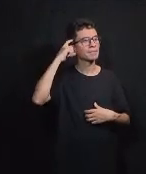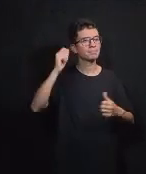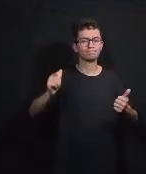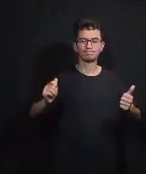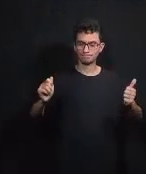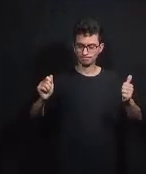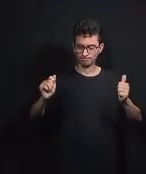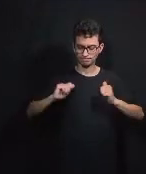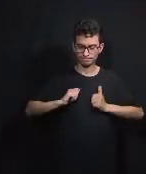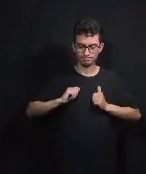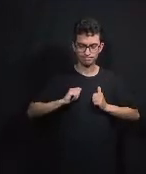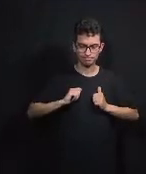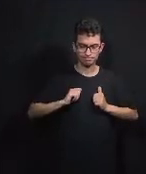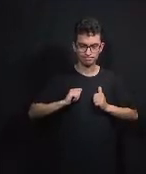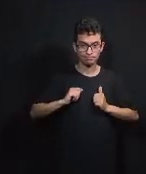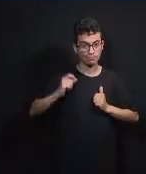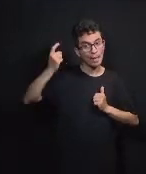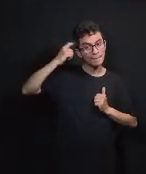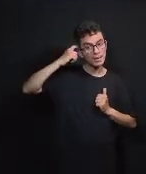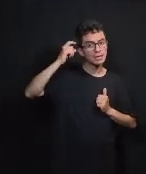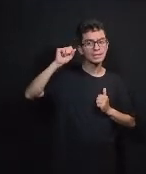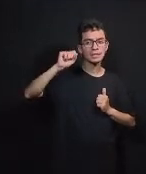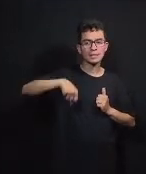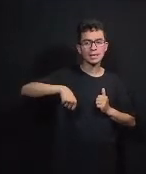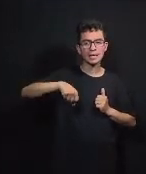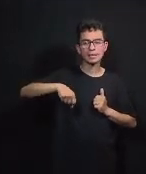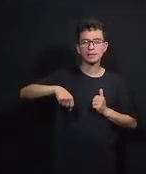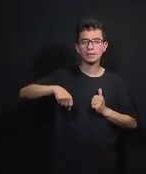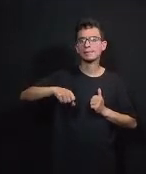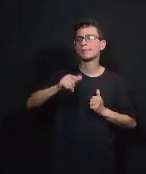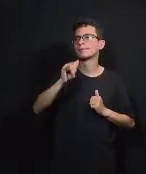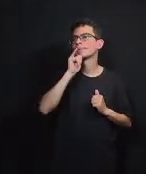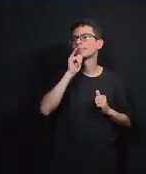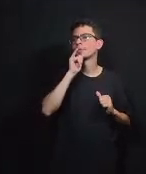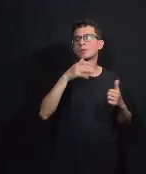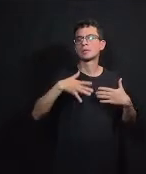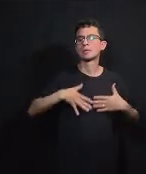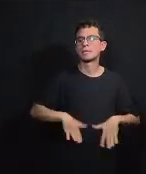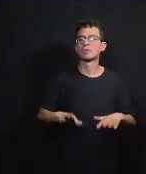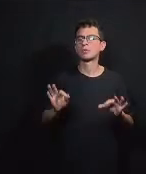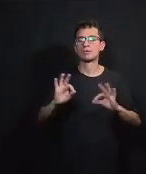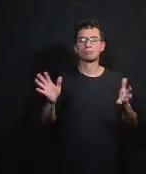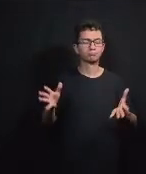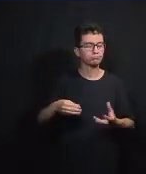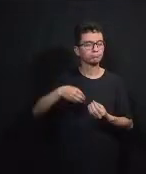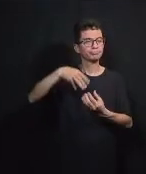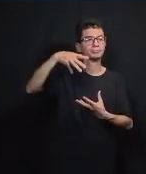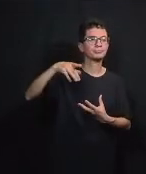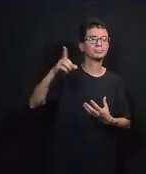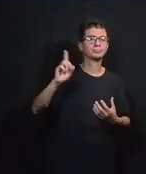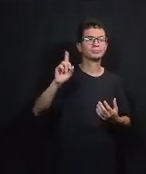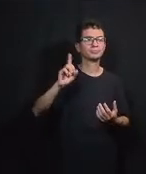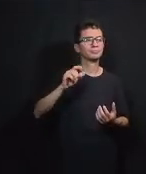A minha resposta é que sim. Isso não nasceu do nada.